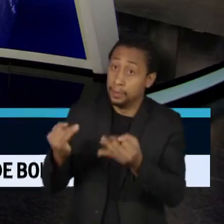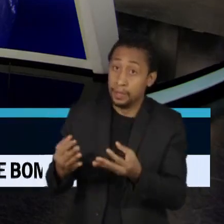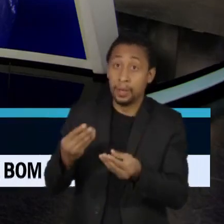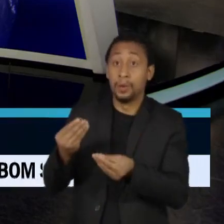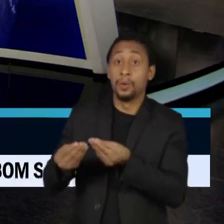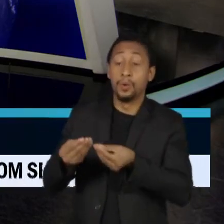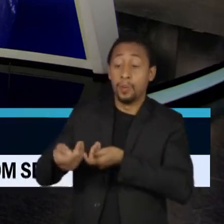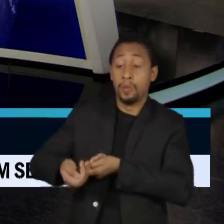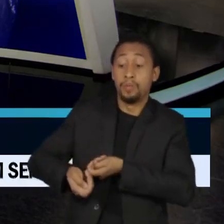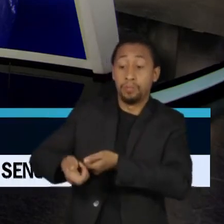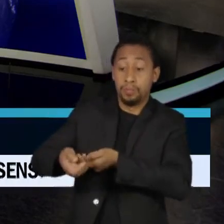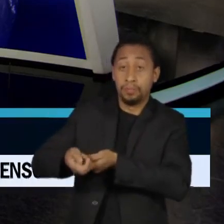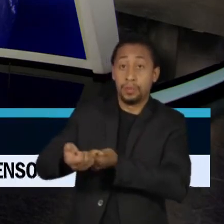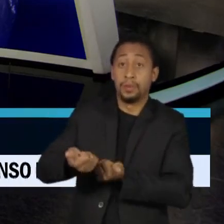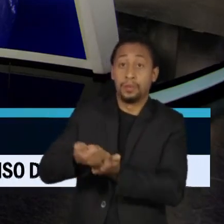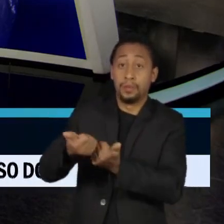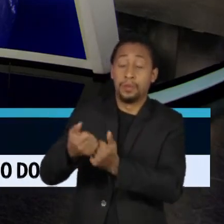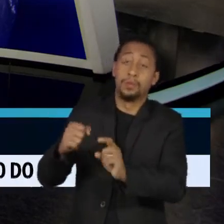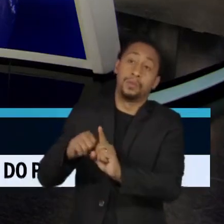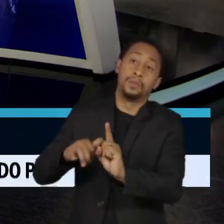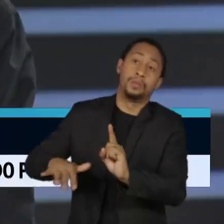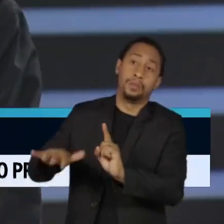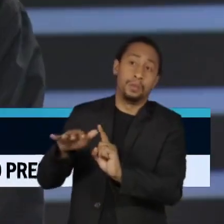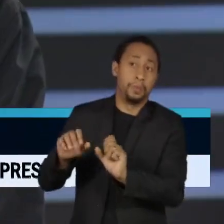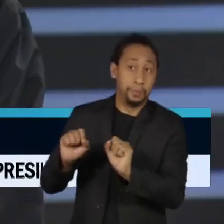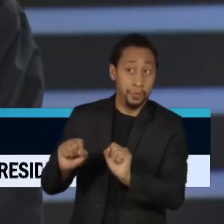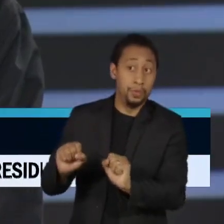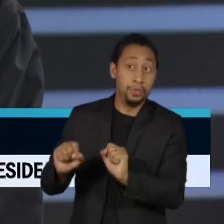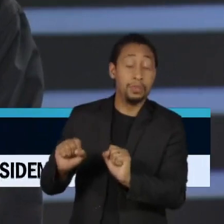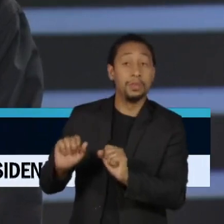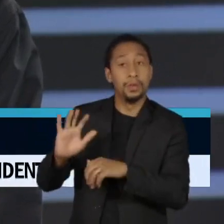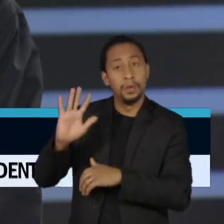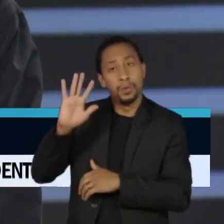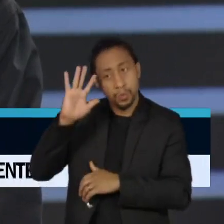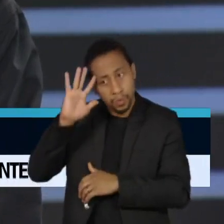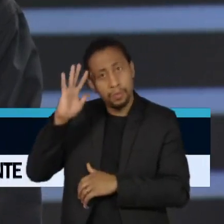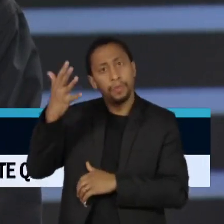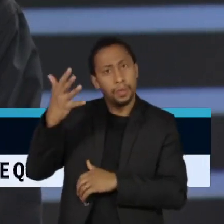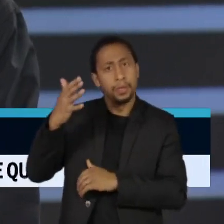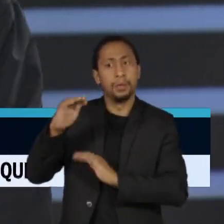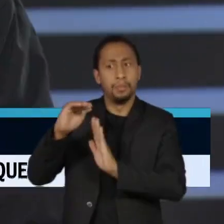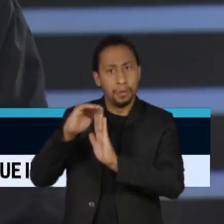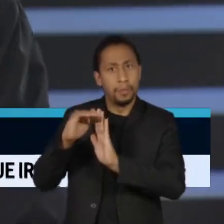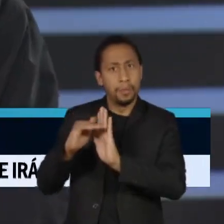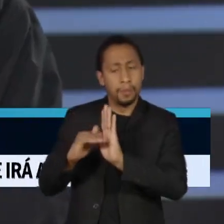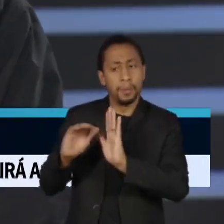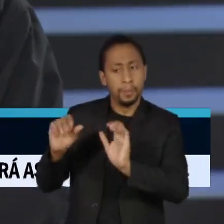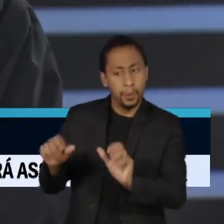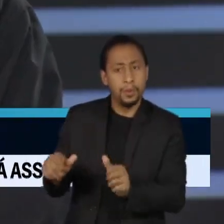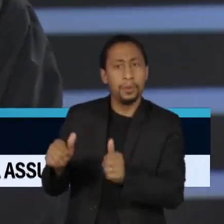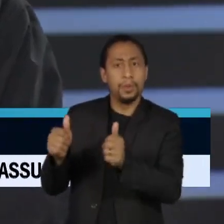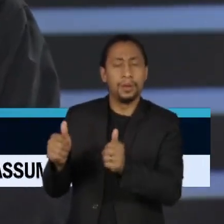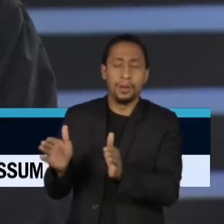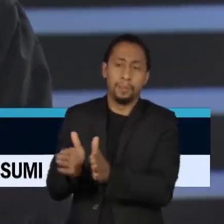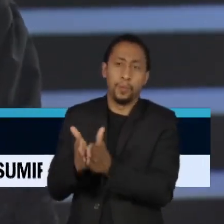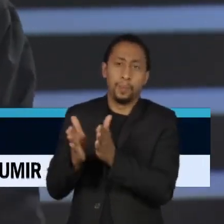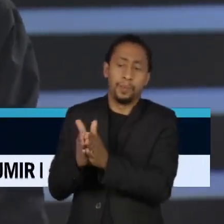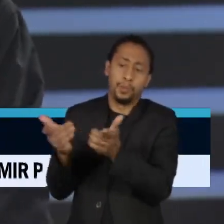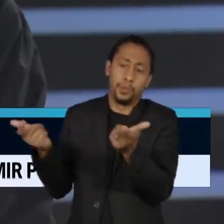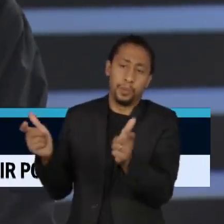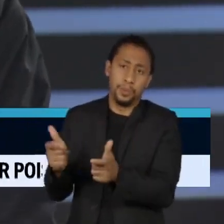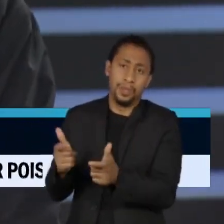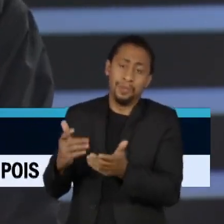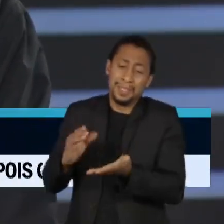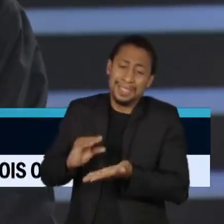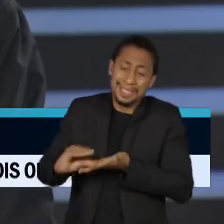rede de assistência social, que poderia conseguir efeitos muito maiores em termos de redução de pobreza com o que se gasta hoje. Então,